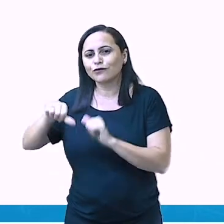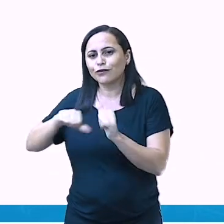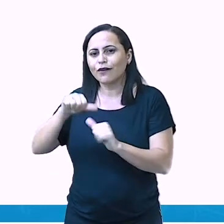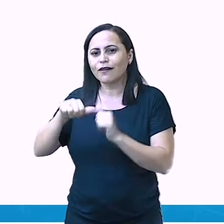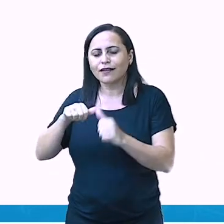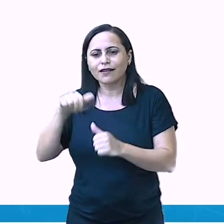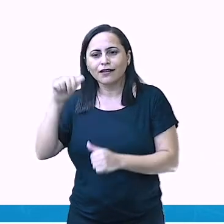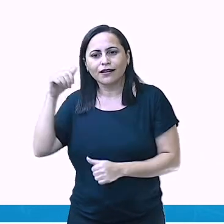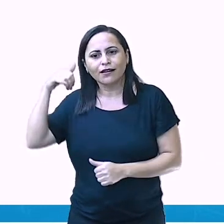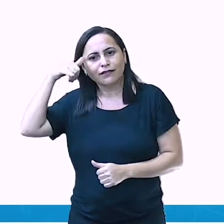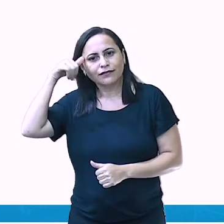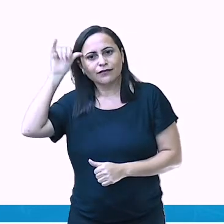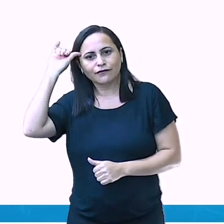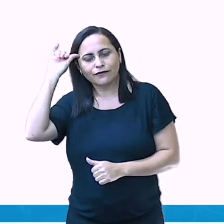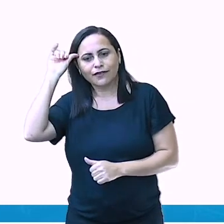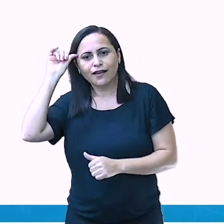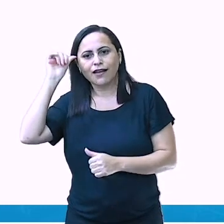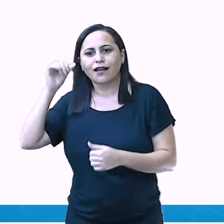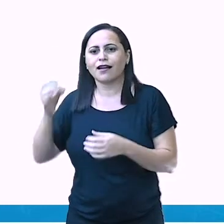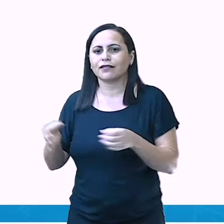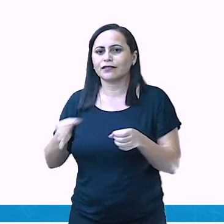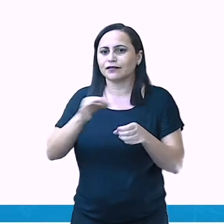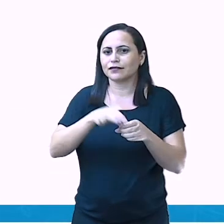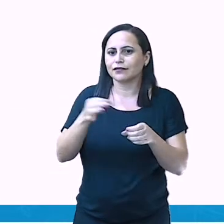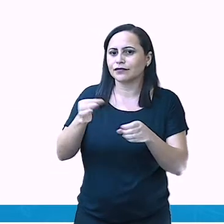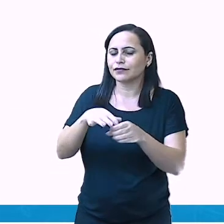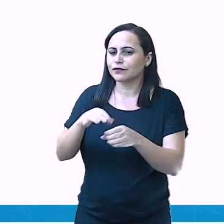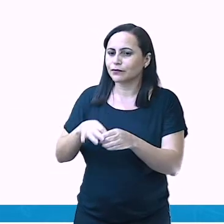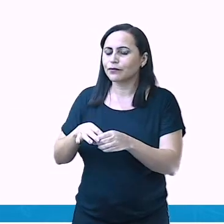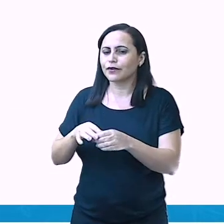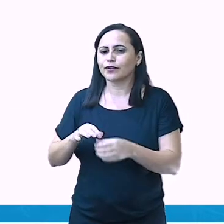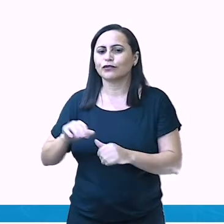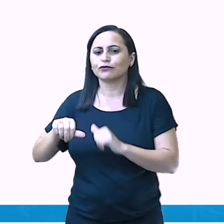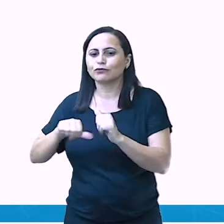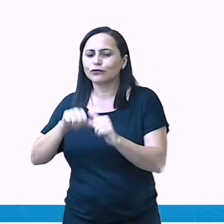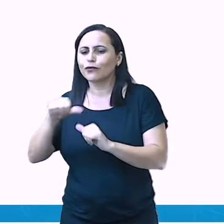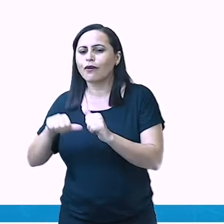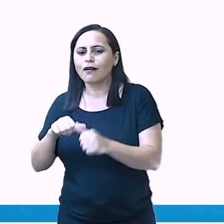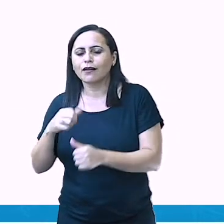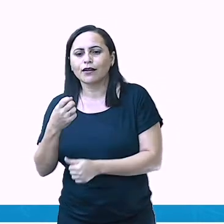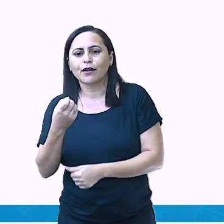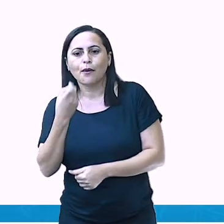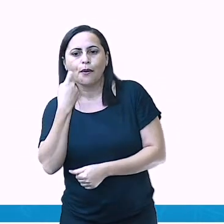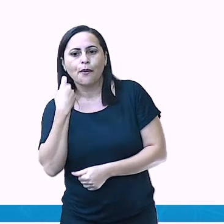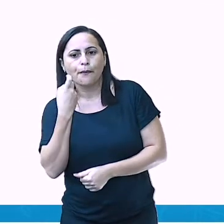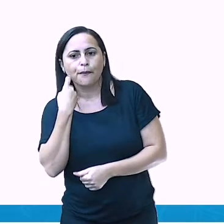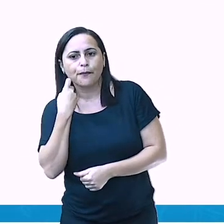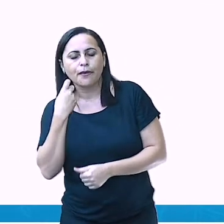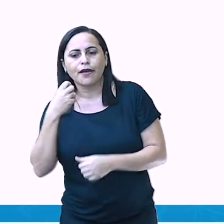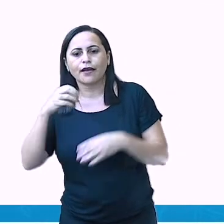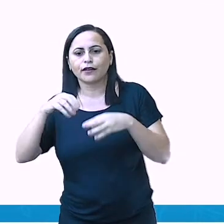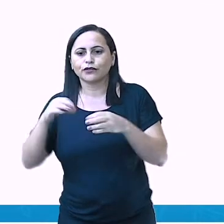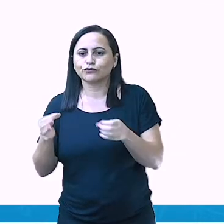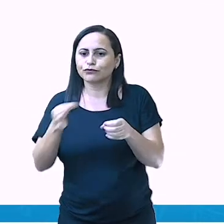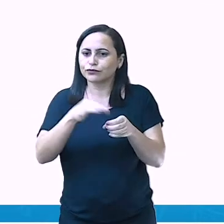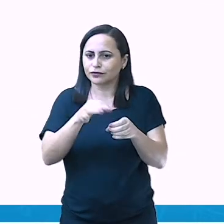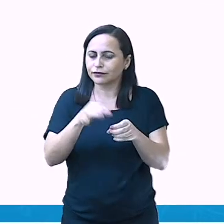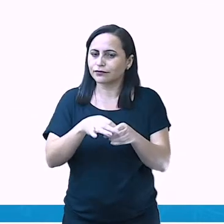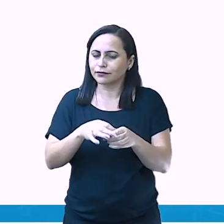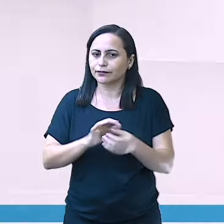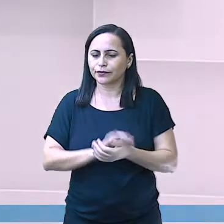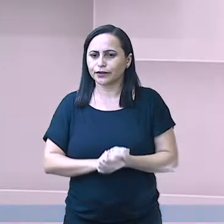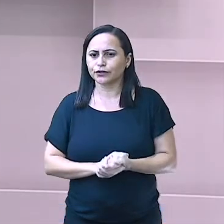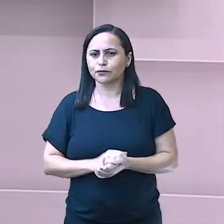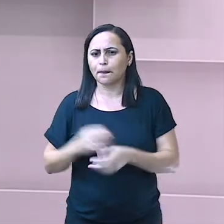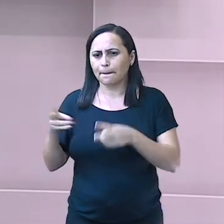por sementes. Então, dentro dessas imagens, nós conseguimos o quê? Que era um acordo estabelecido, não envolvia aqui um